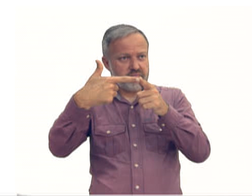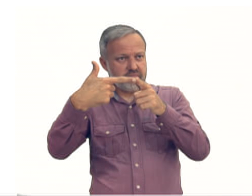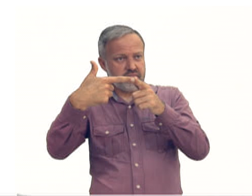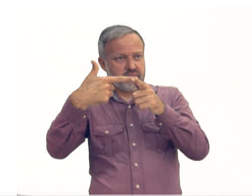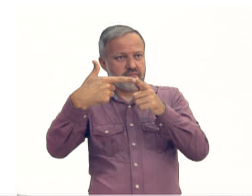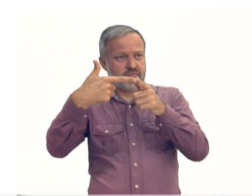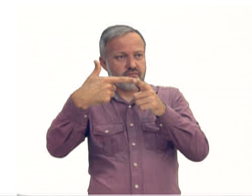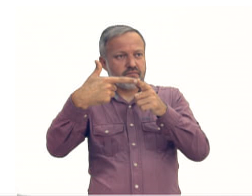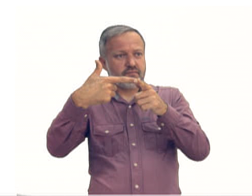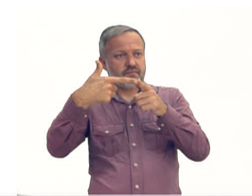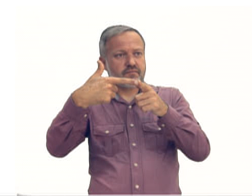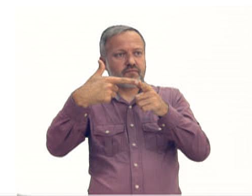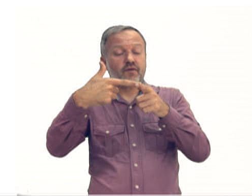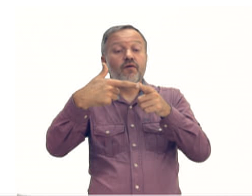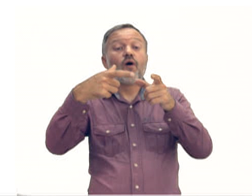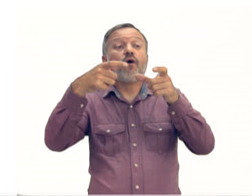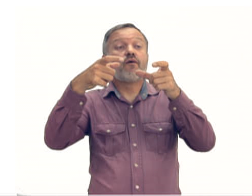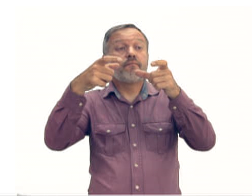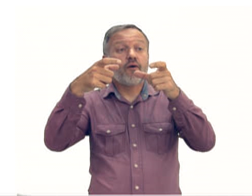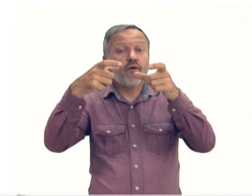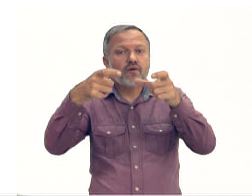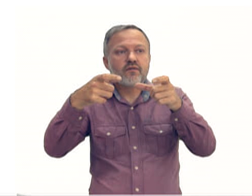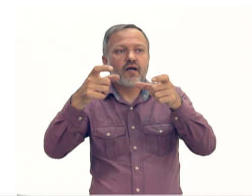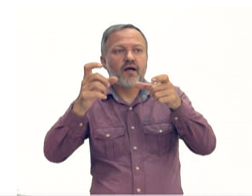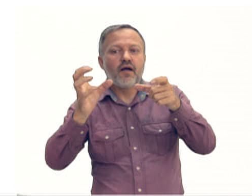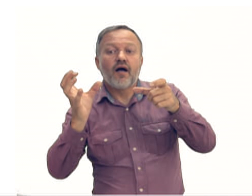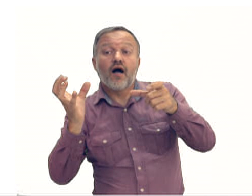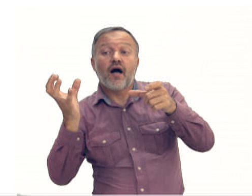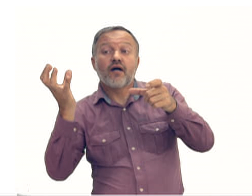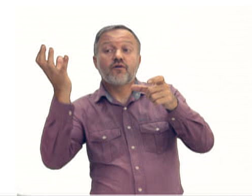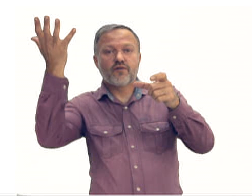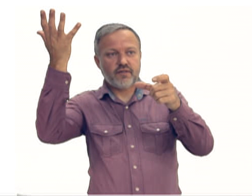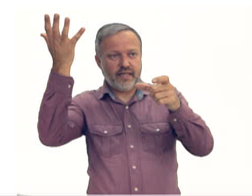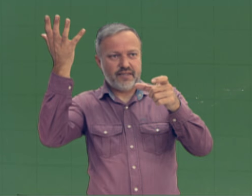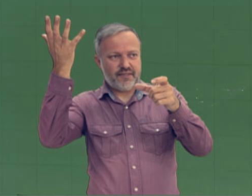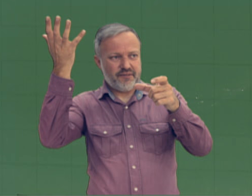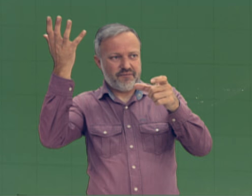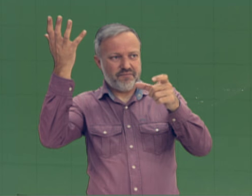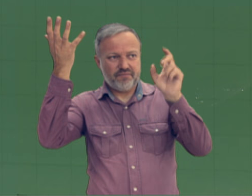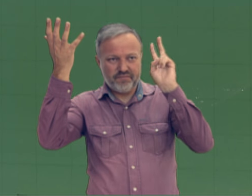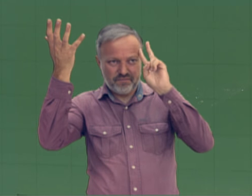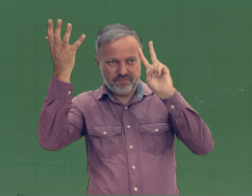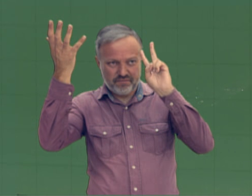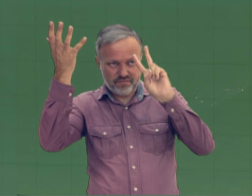Complicação. Parte do enredo em que as ações e os conflitos são desenvolvidos.